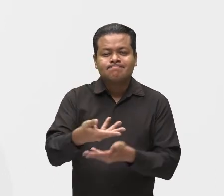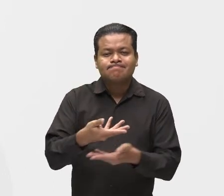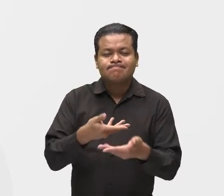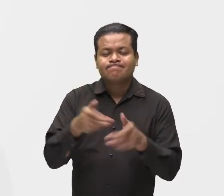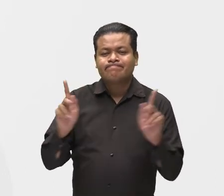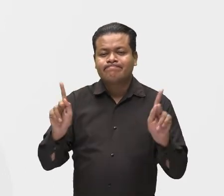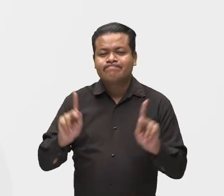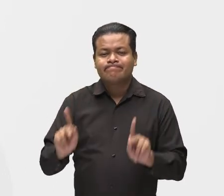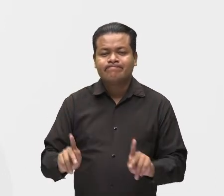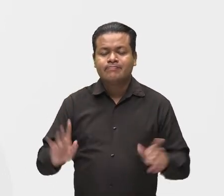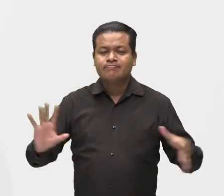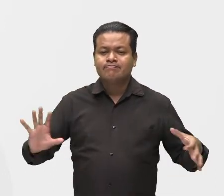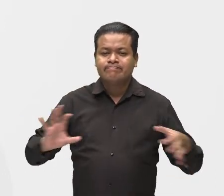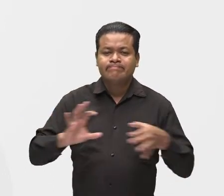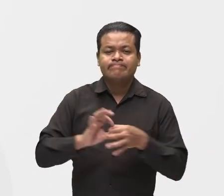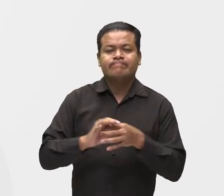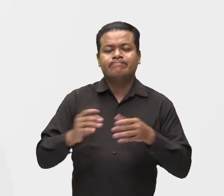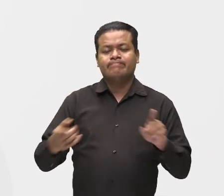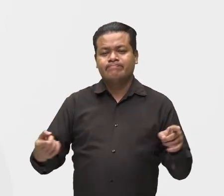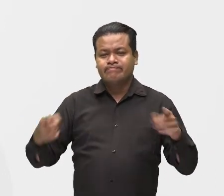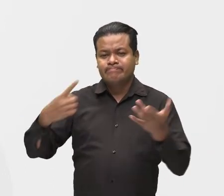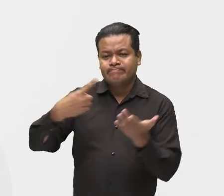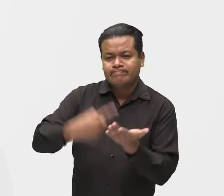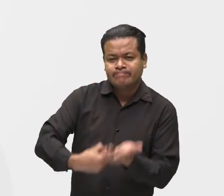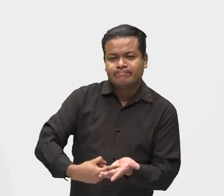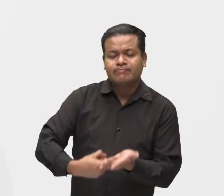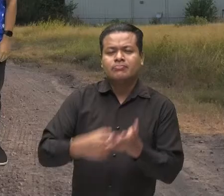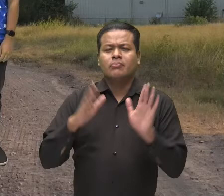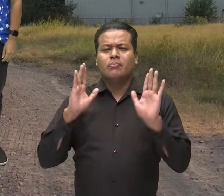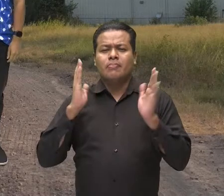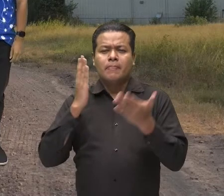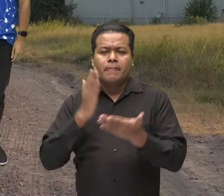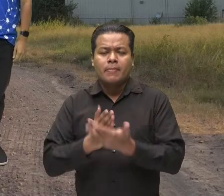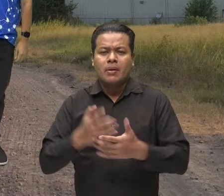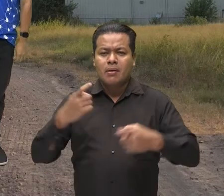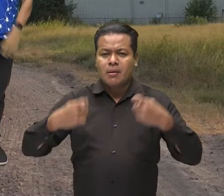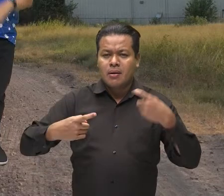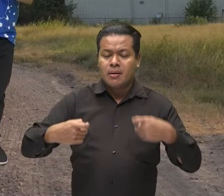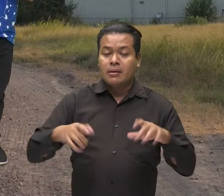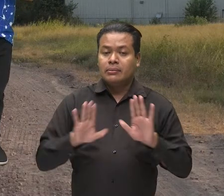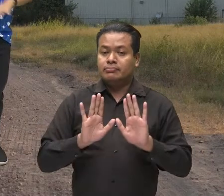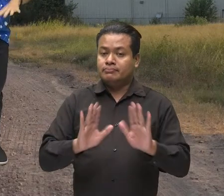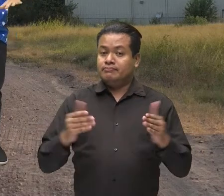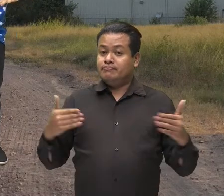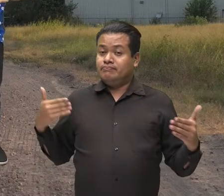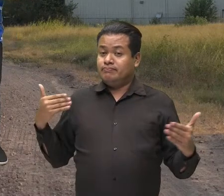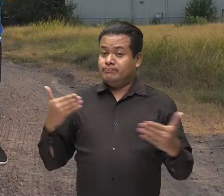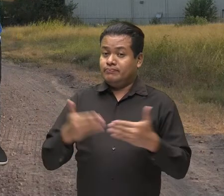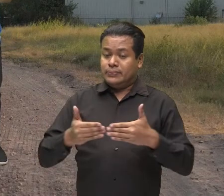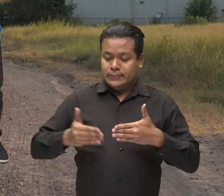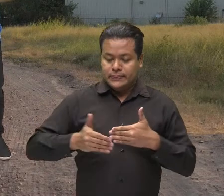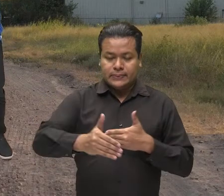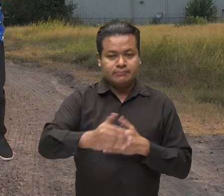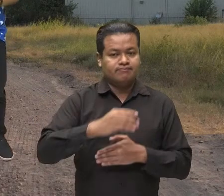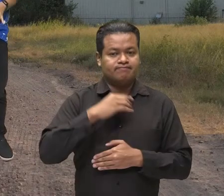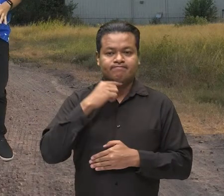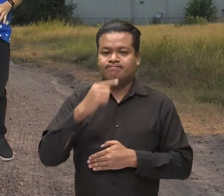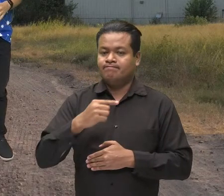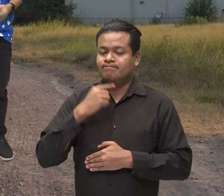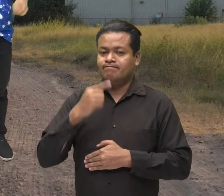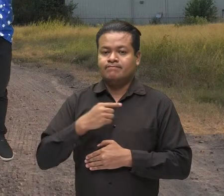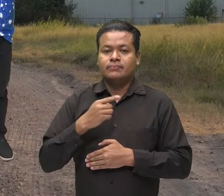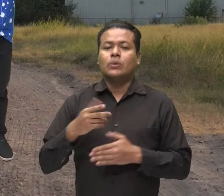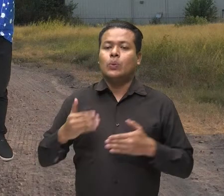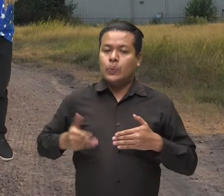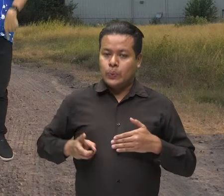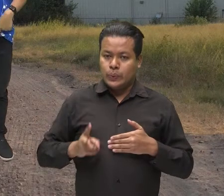essas mudanças, acordos de paz, cessar fogo, mas até agora esse conflito ele continua